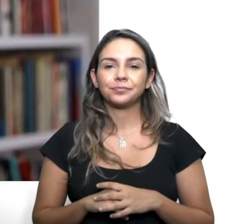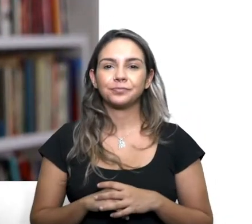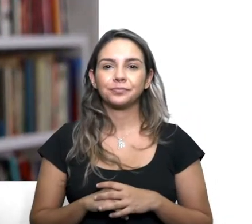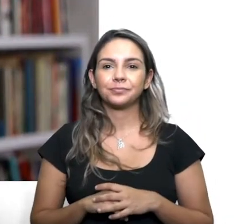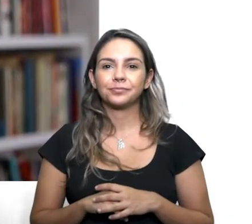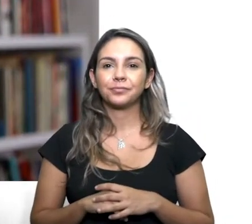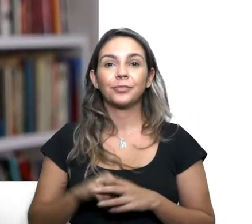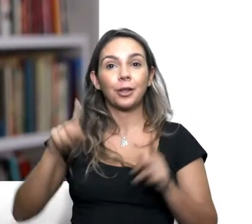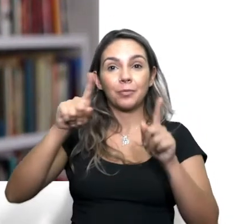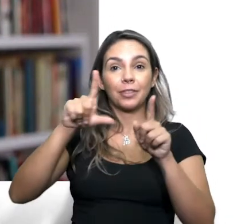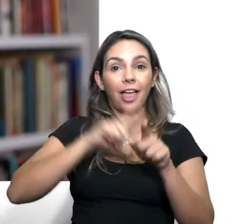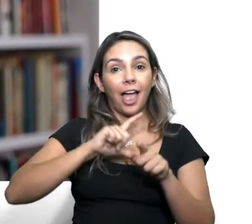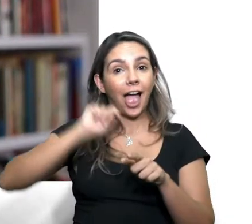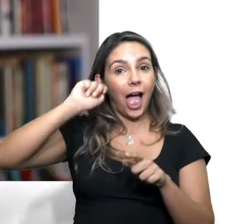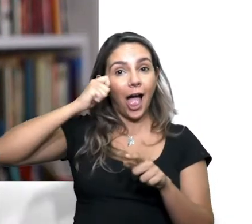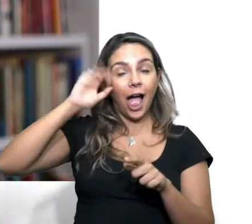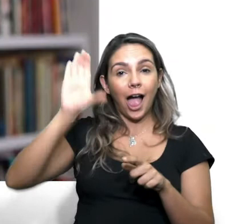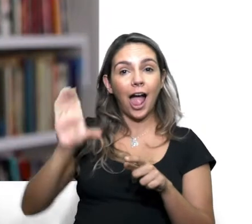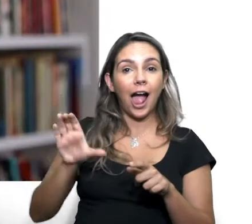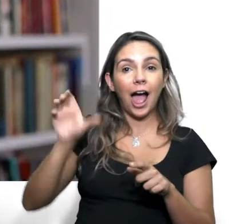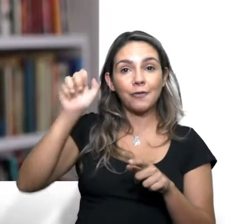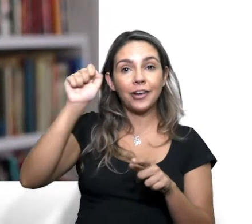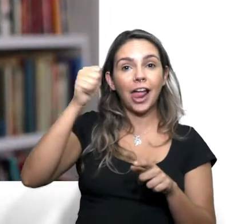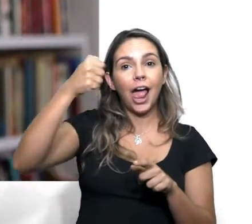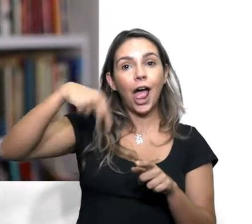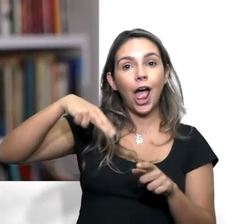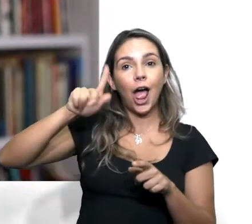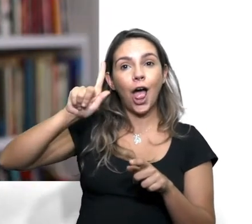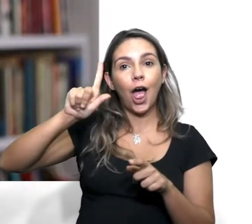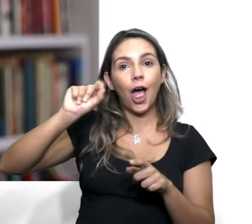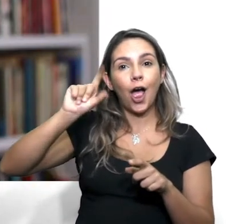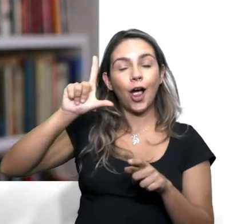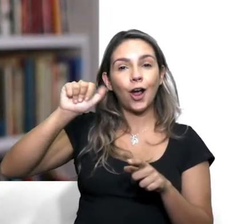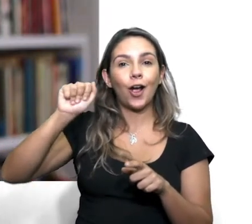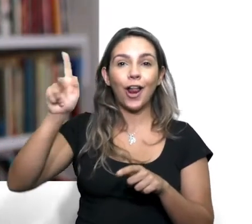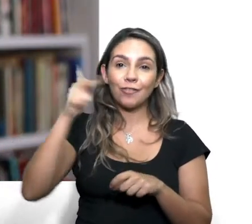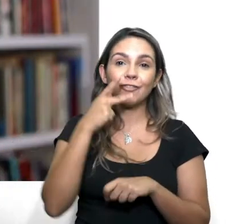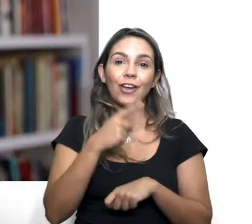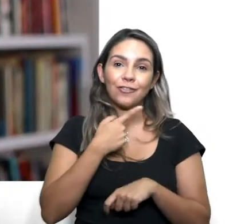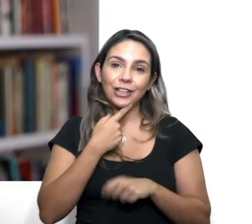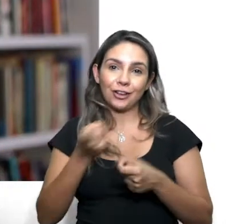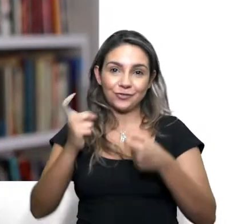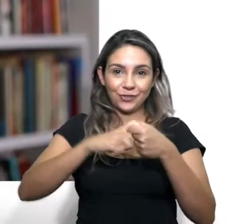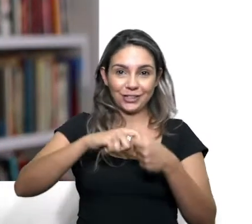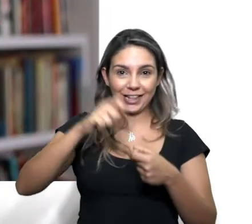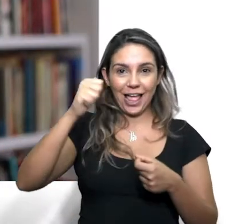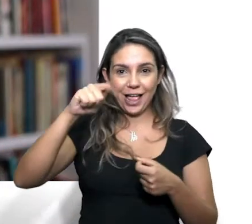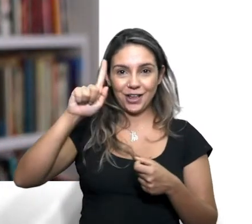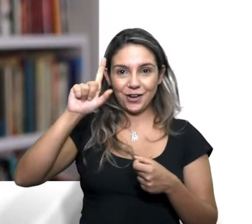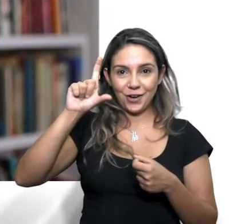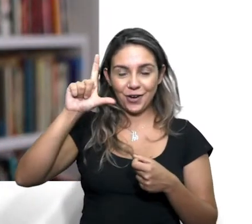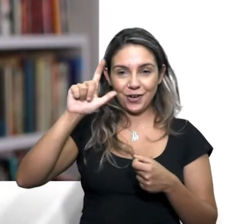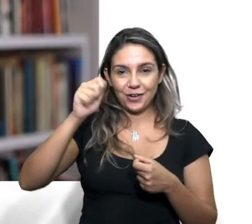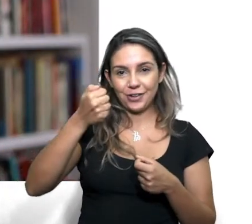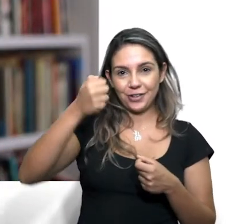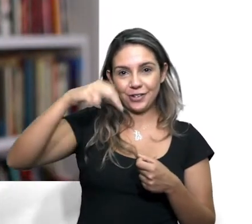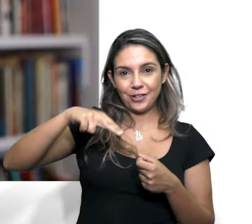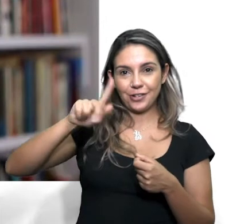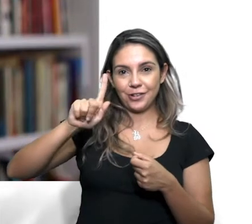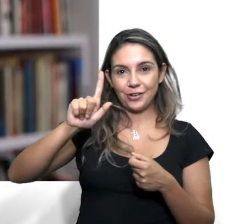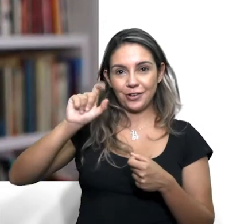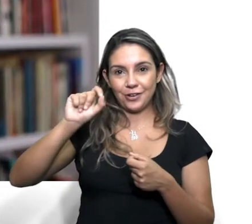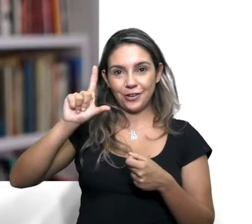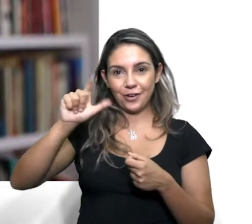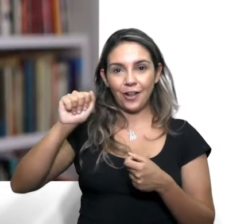Ótimo, Angola. Nasci em Luanda, nunca voltei a Angola, espero voltar qualquer dia. Vai ser sei com 4 anos vai ser um